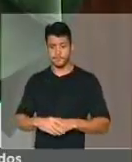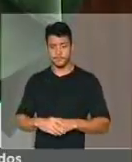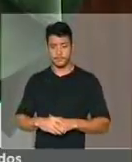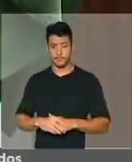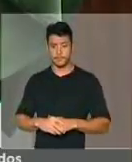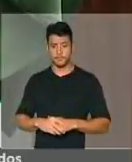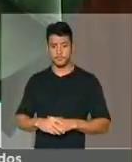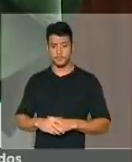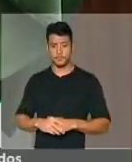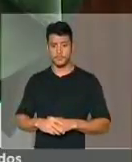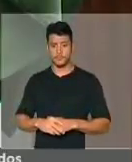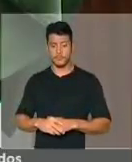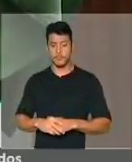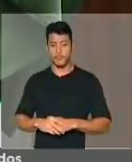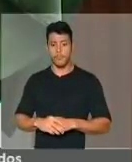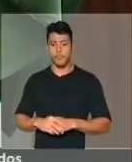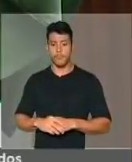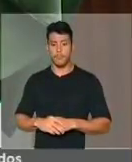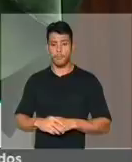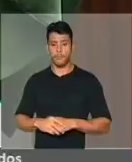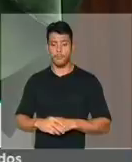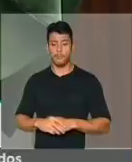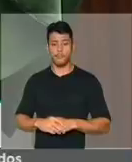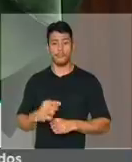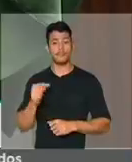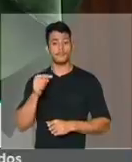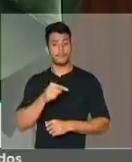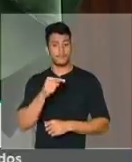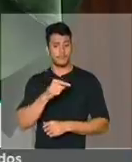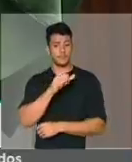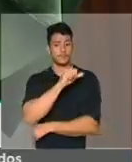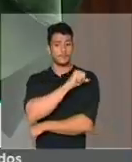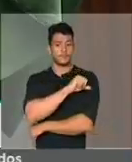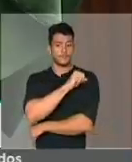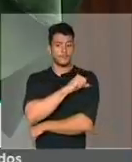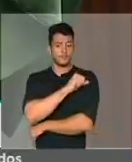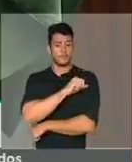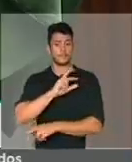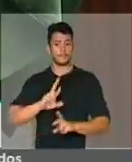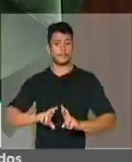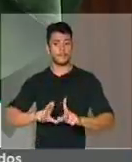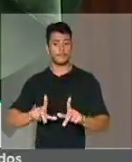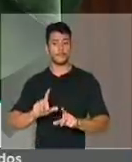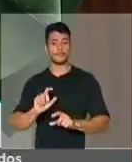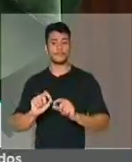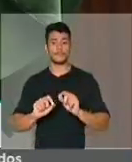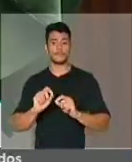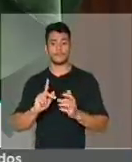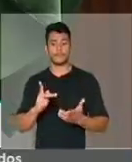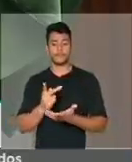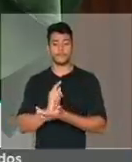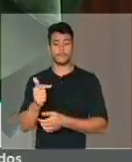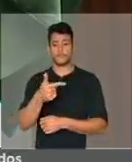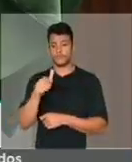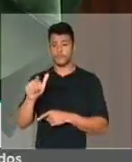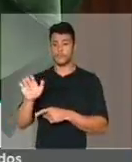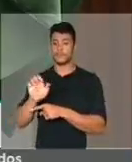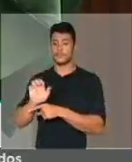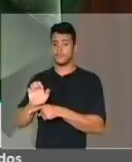poucos conseguiram enxergar. No Rio de Janeiro, ao contrário do que acontece em outros